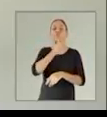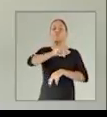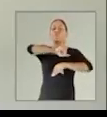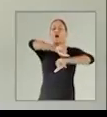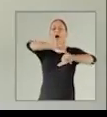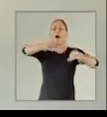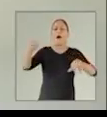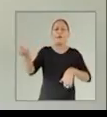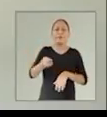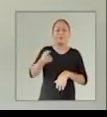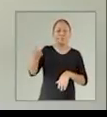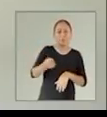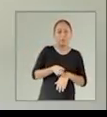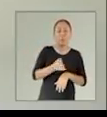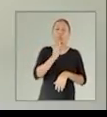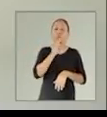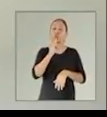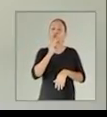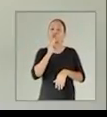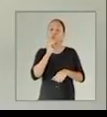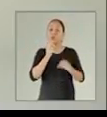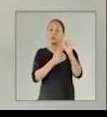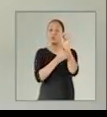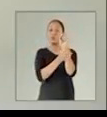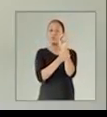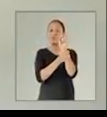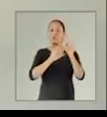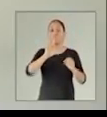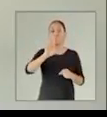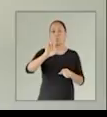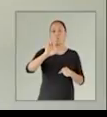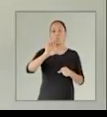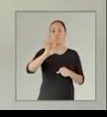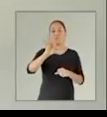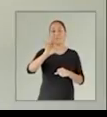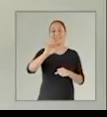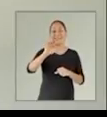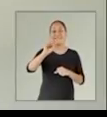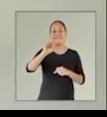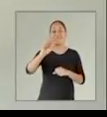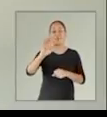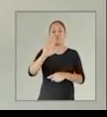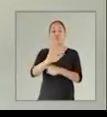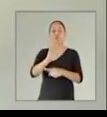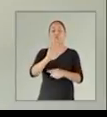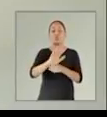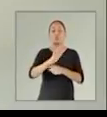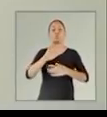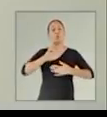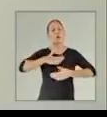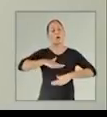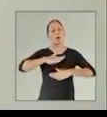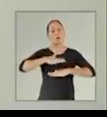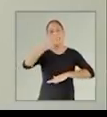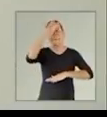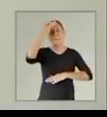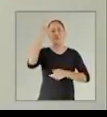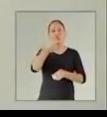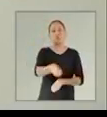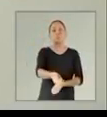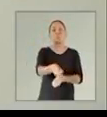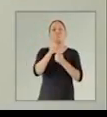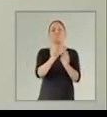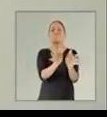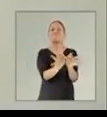por exemplo, as alterações no seguro-defeso. Elas vão trazer mais tranquilidade aos pescadores artesanais. O seguro-defeso é